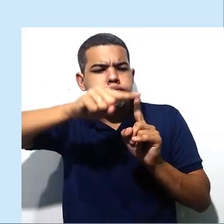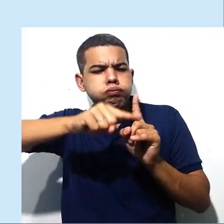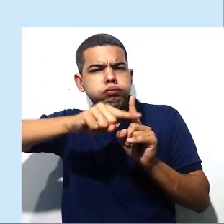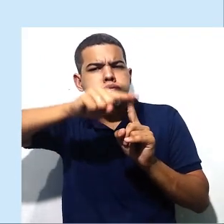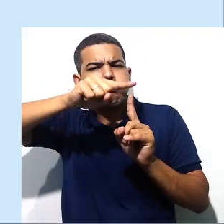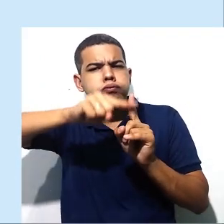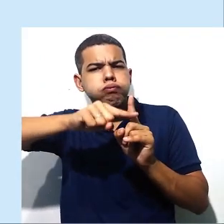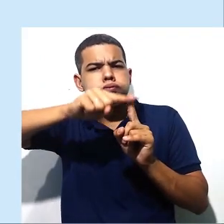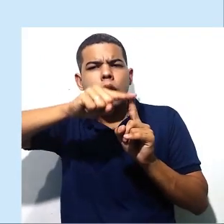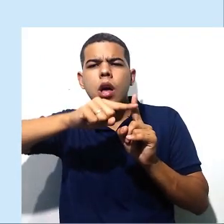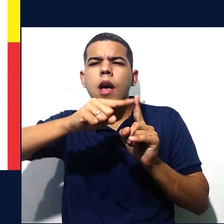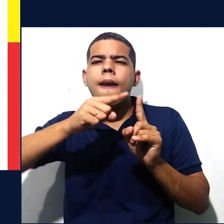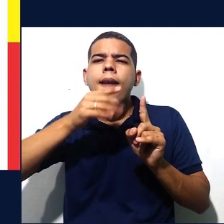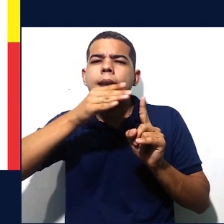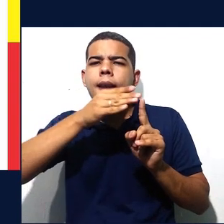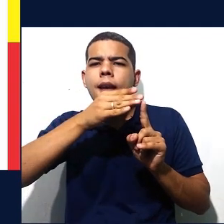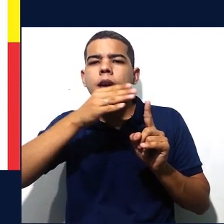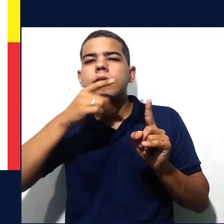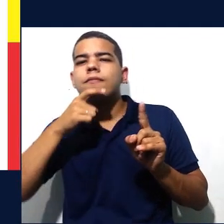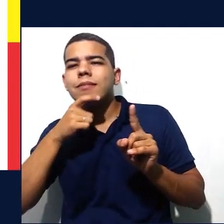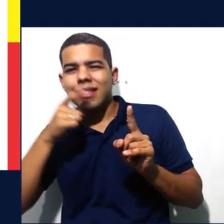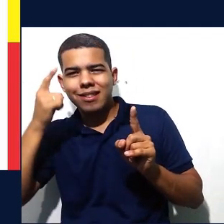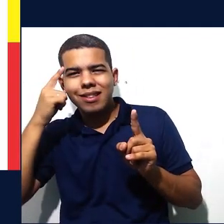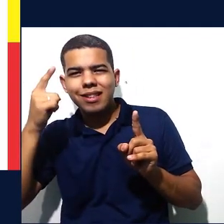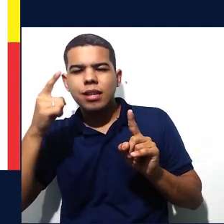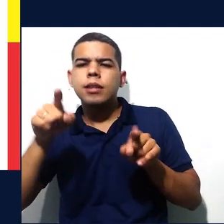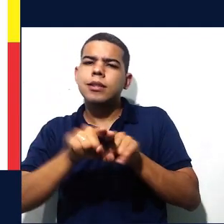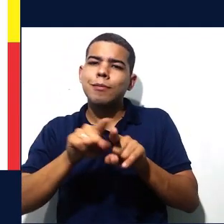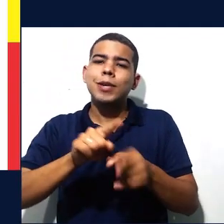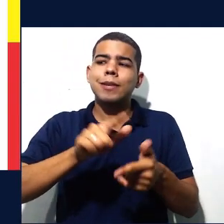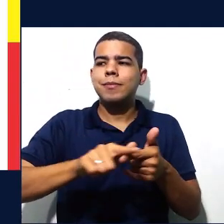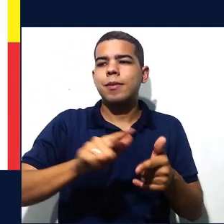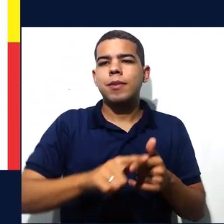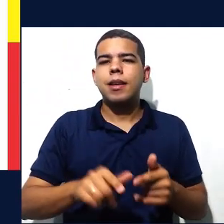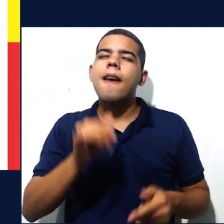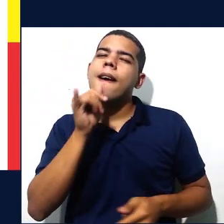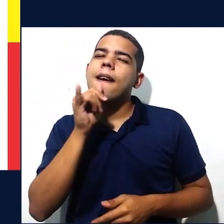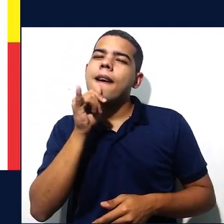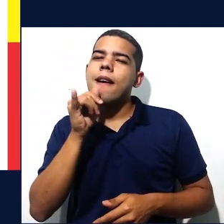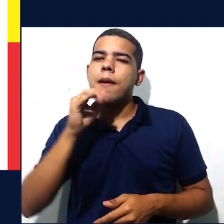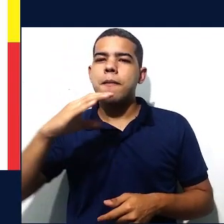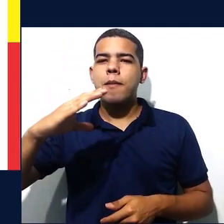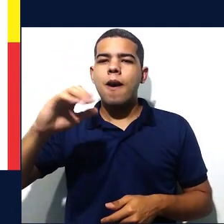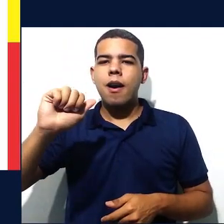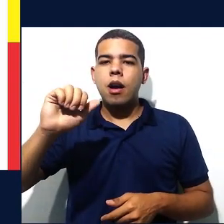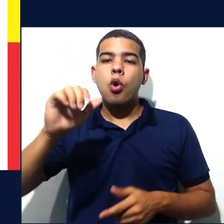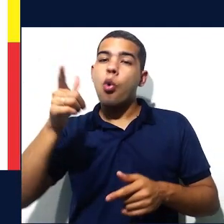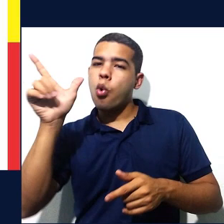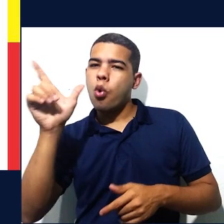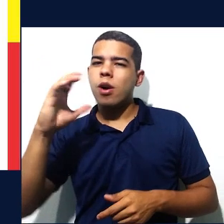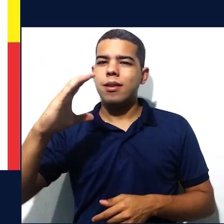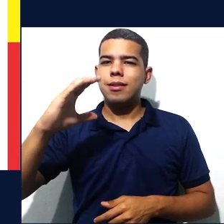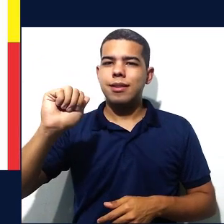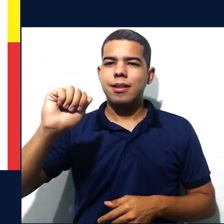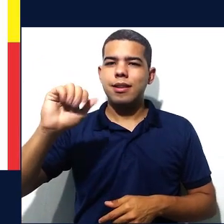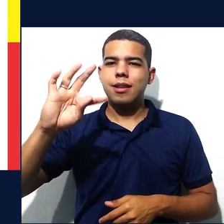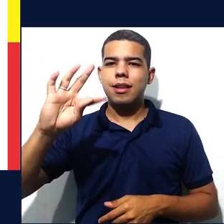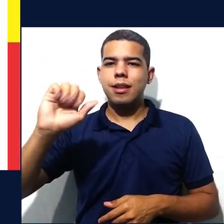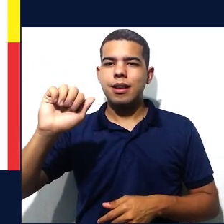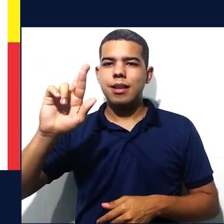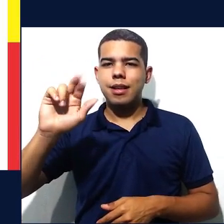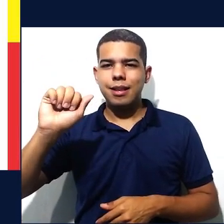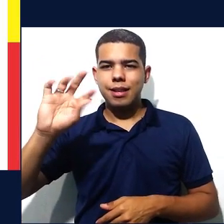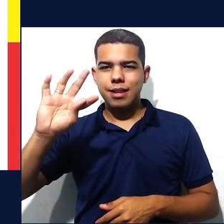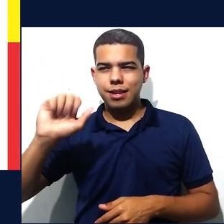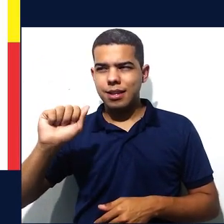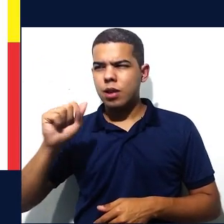catarata? Observe aí na telinha o que é a catarata. A radiação ultravioleta, em especial